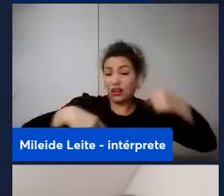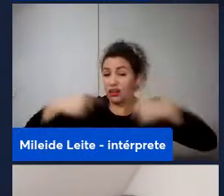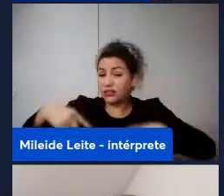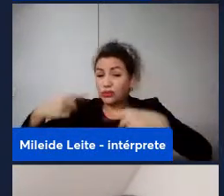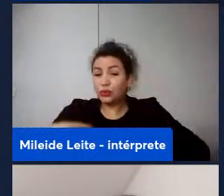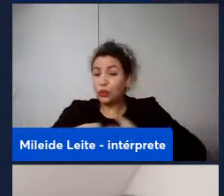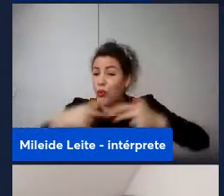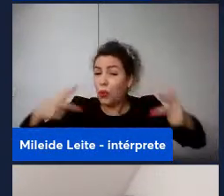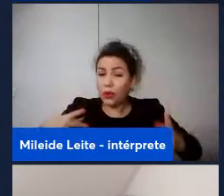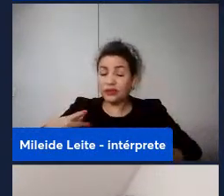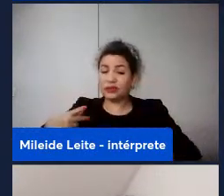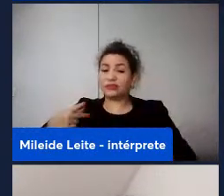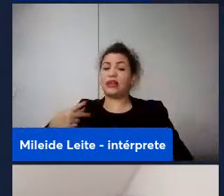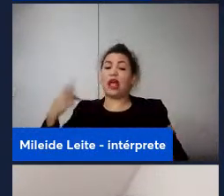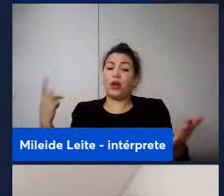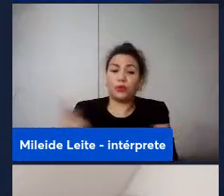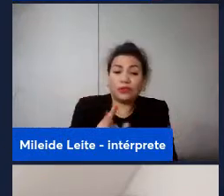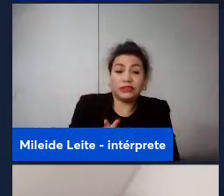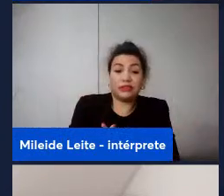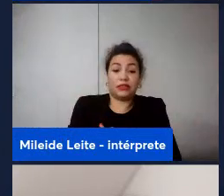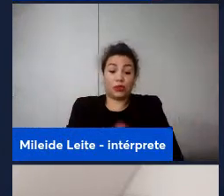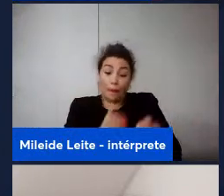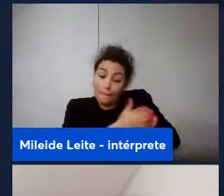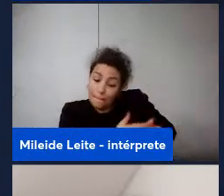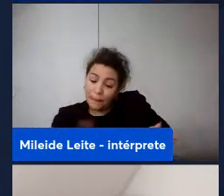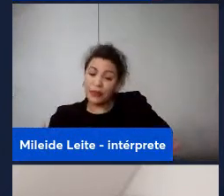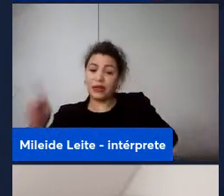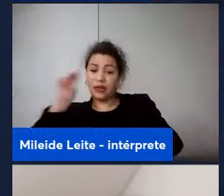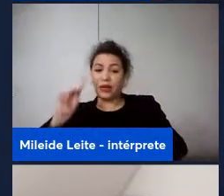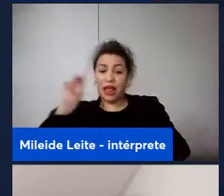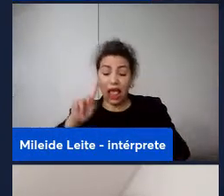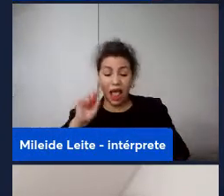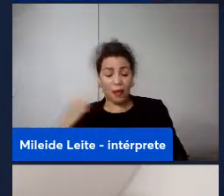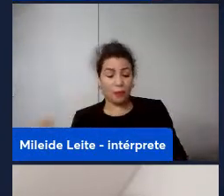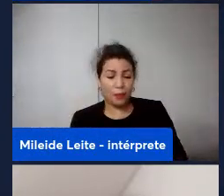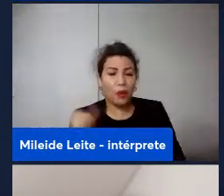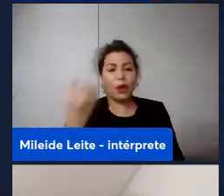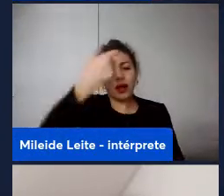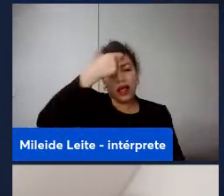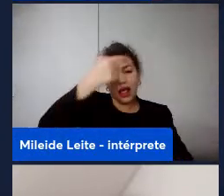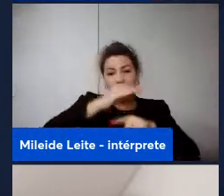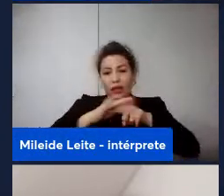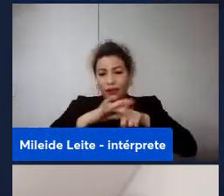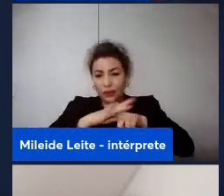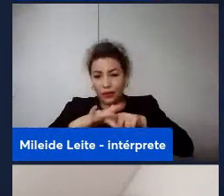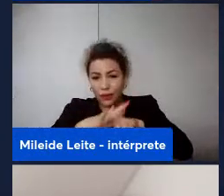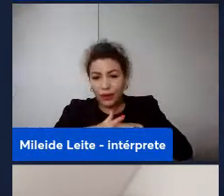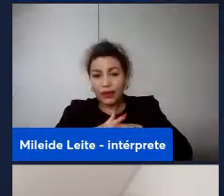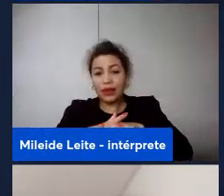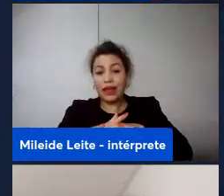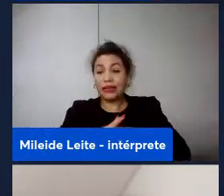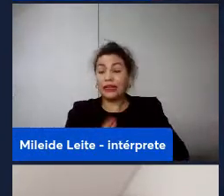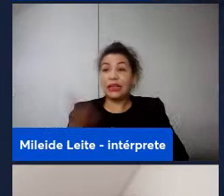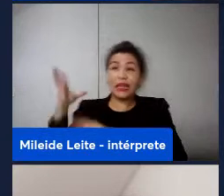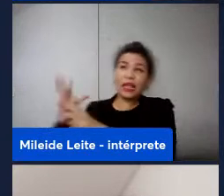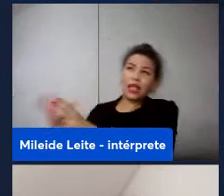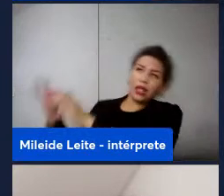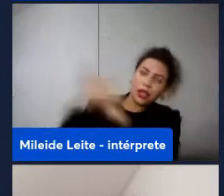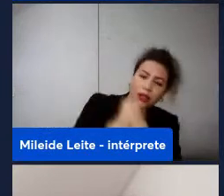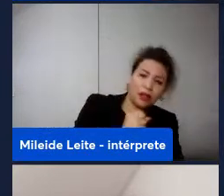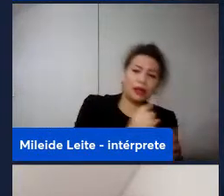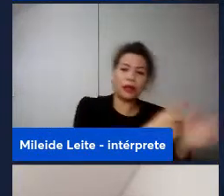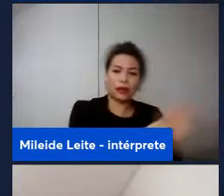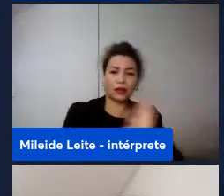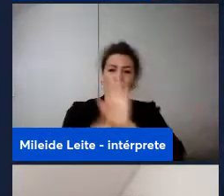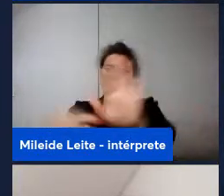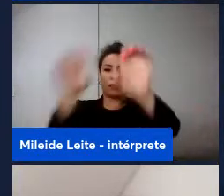impuseram nesse momento histórico, entre os quais a importância da consciência fonológica e o resgate da apresentação